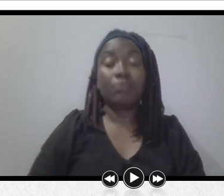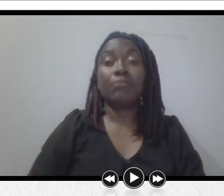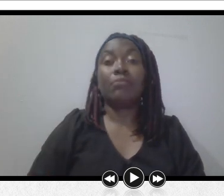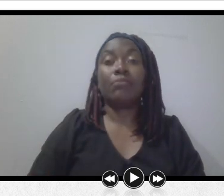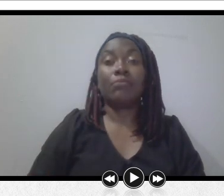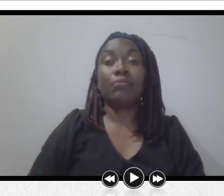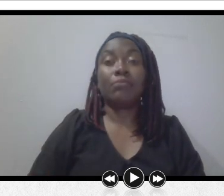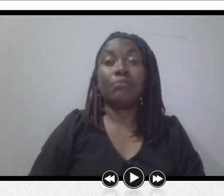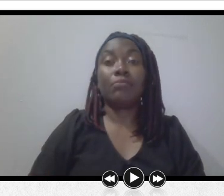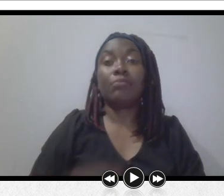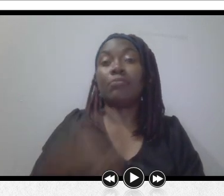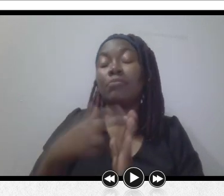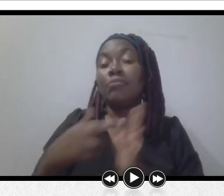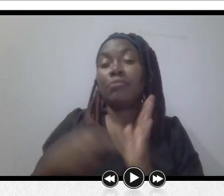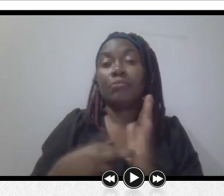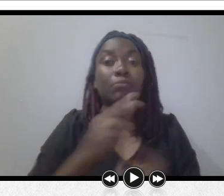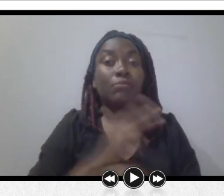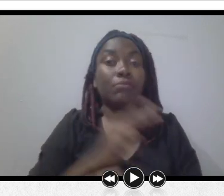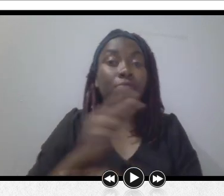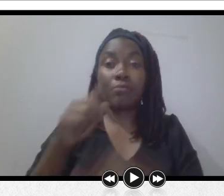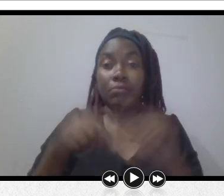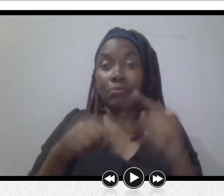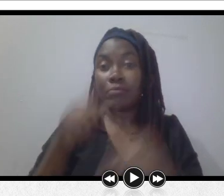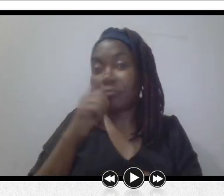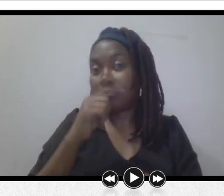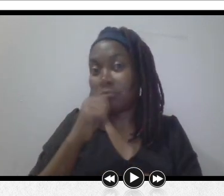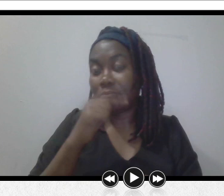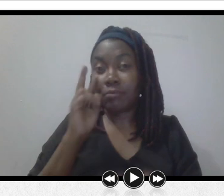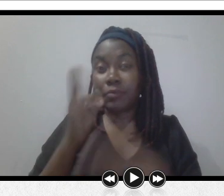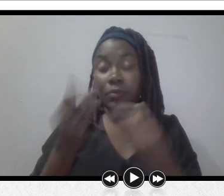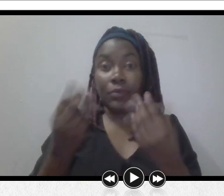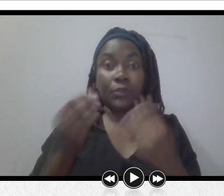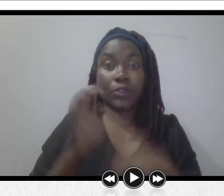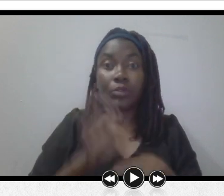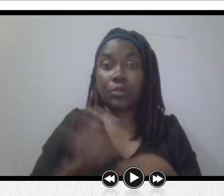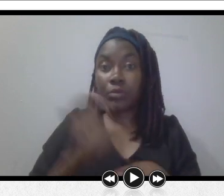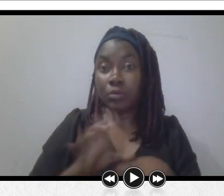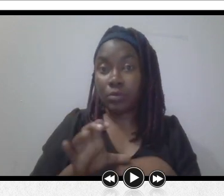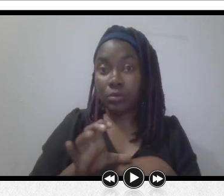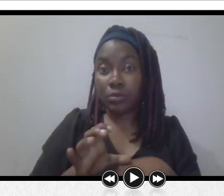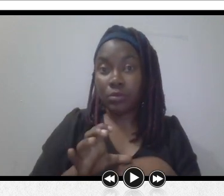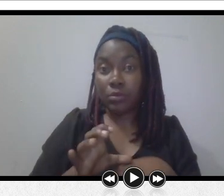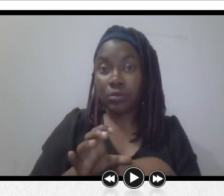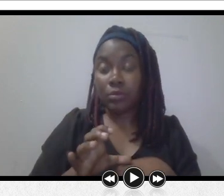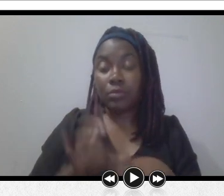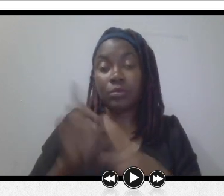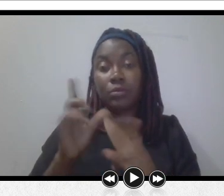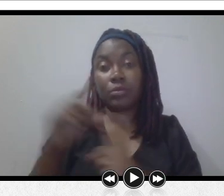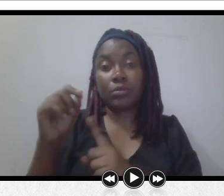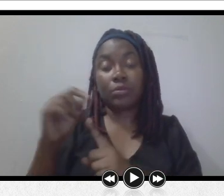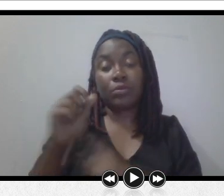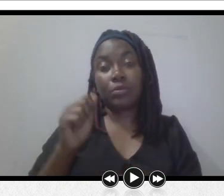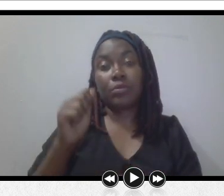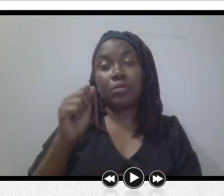Civil, regulação de recursos hídricos, como já vimos bastante aqui no nosso curso, né, que foi delegada para a Agência